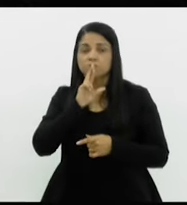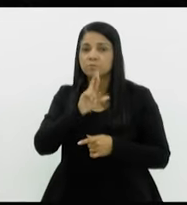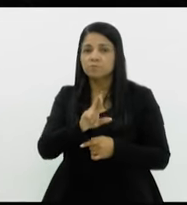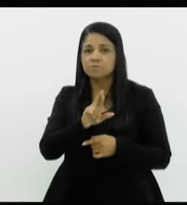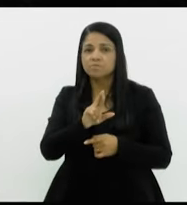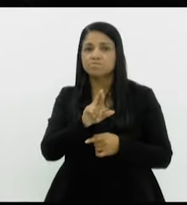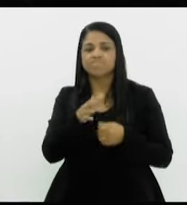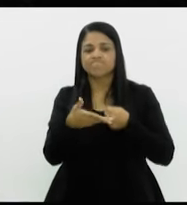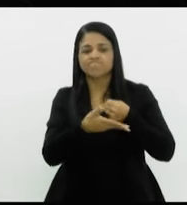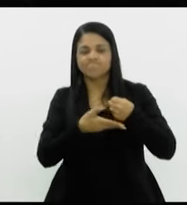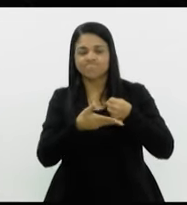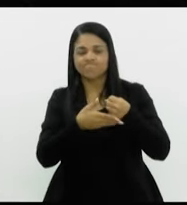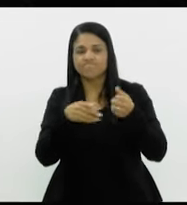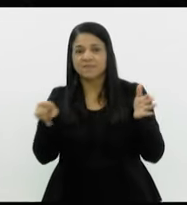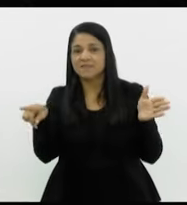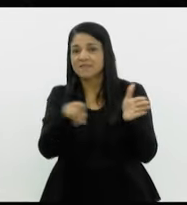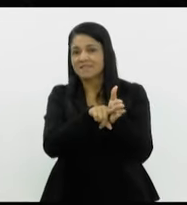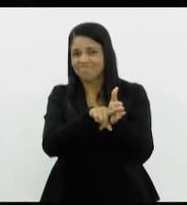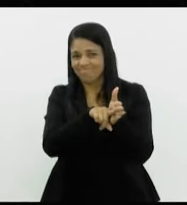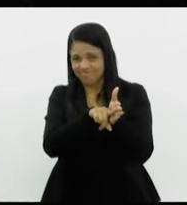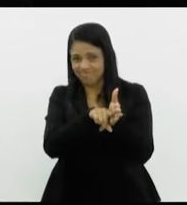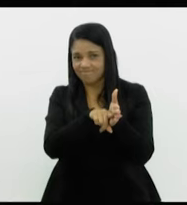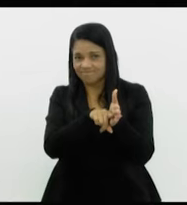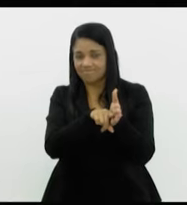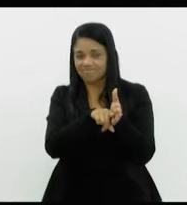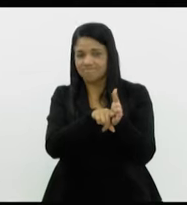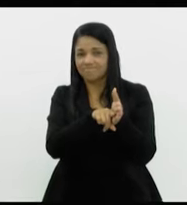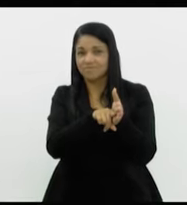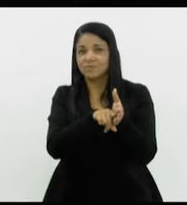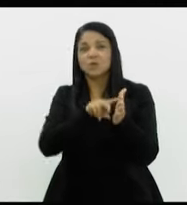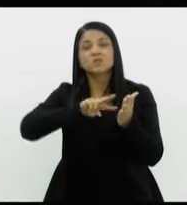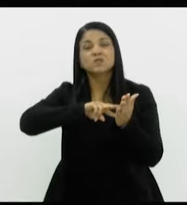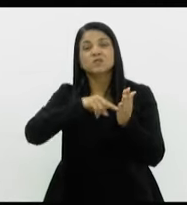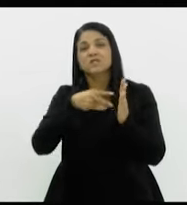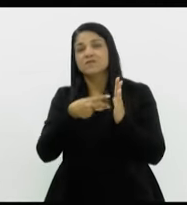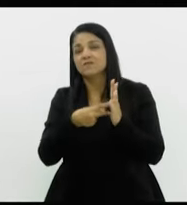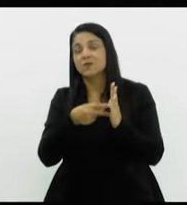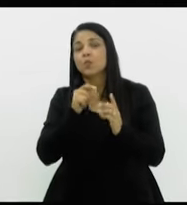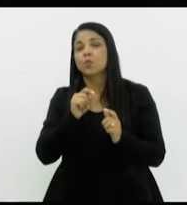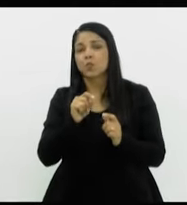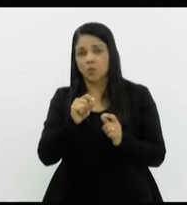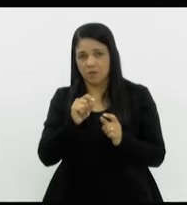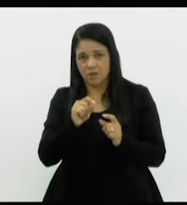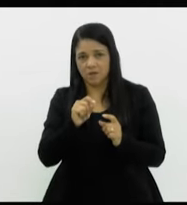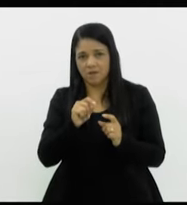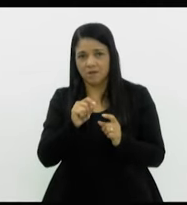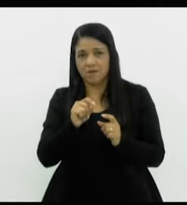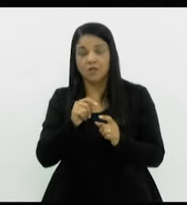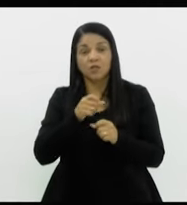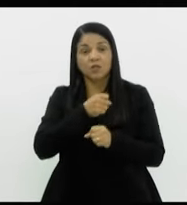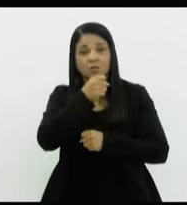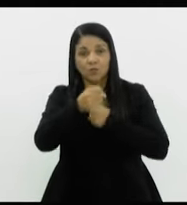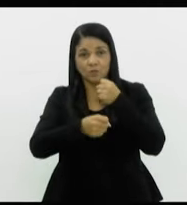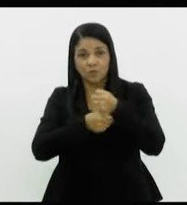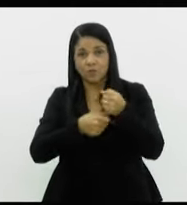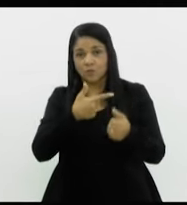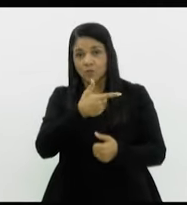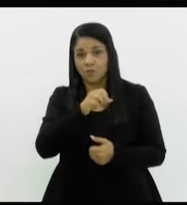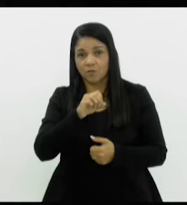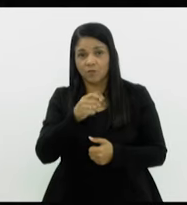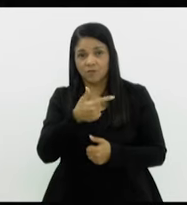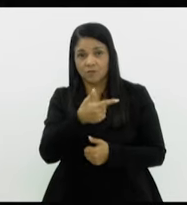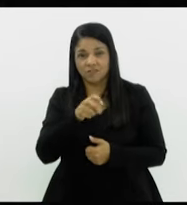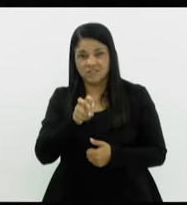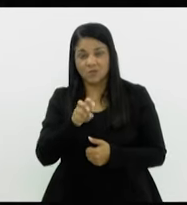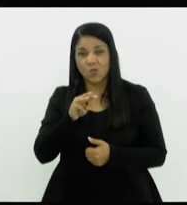primário deficitário. O que isso significa? Um déficit, e nesse caso aqui, para 2025, projetado na ordem